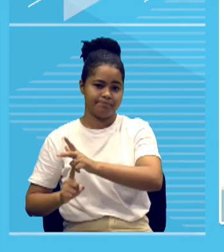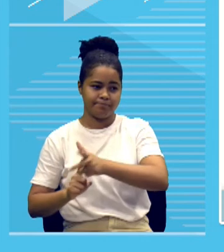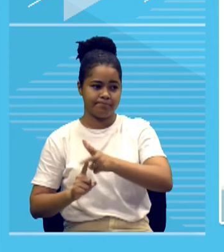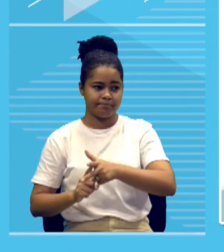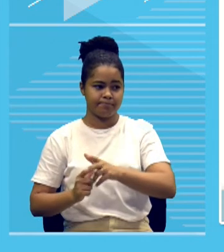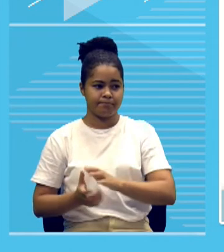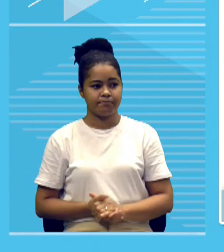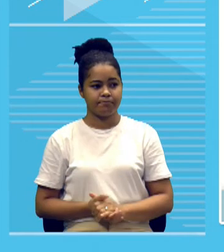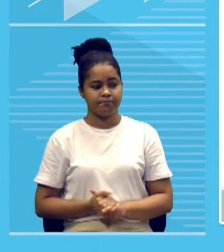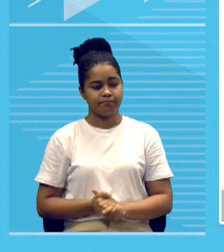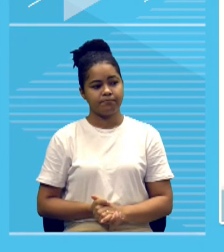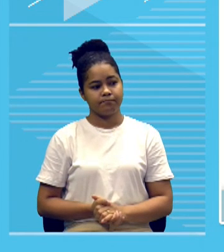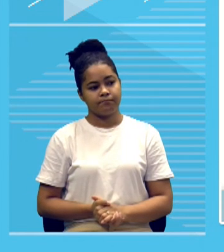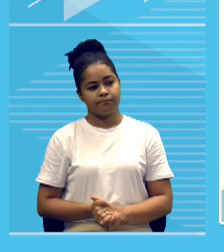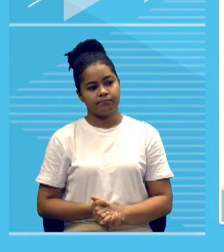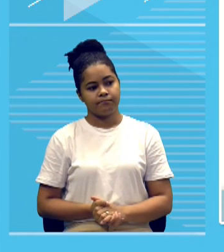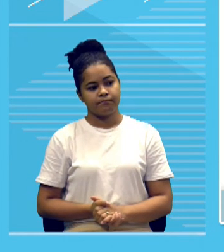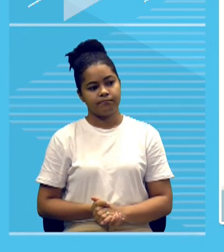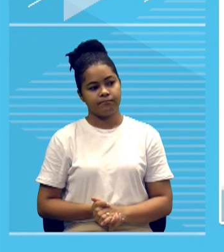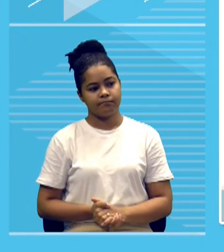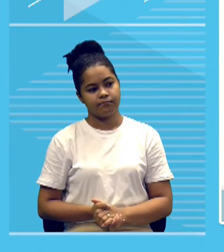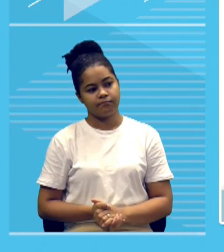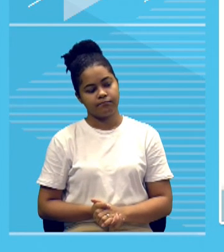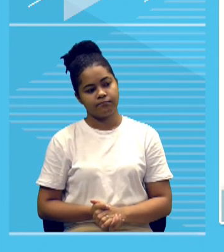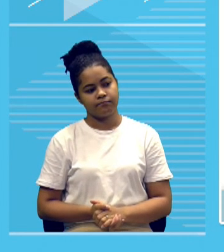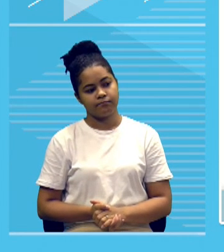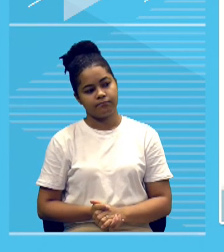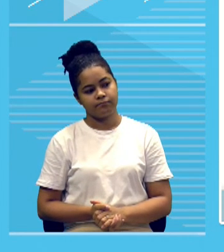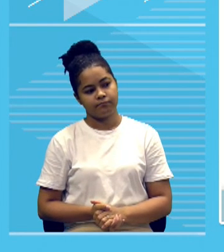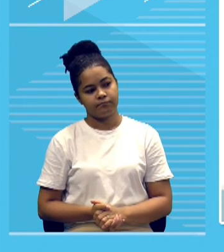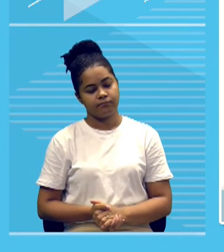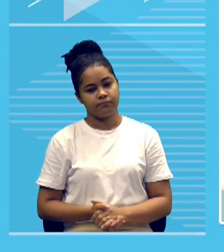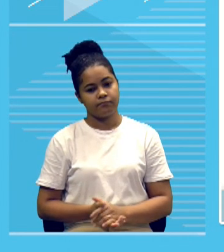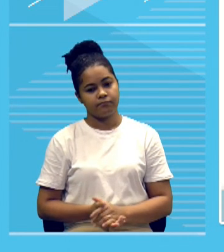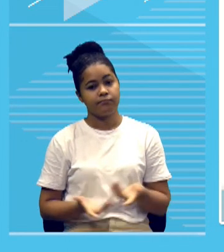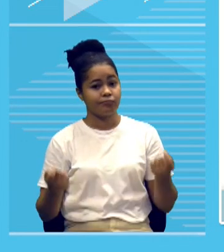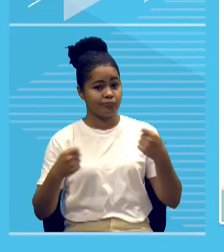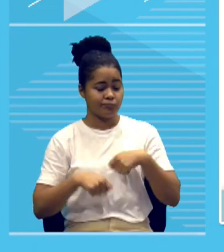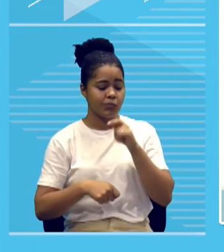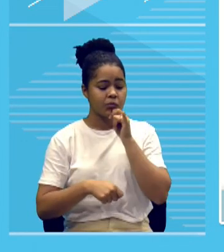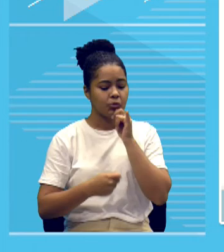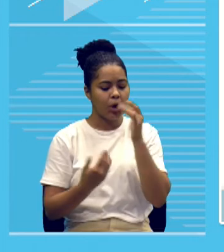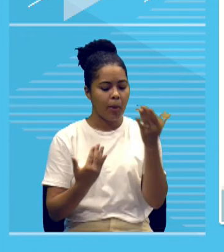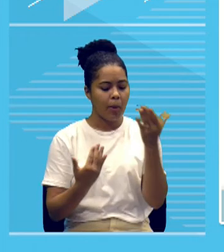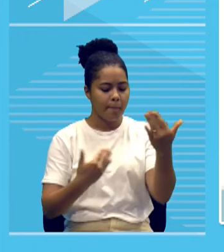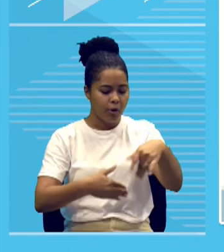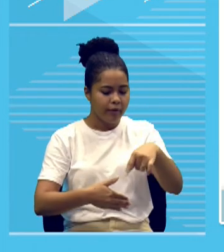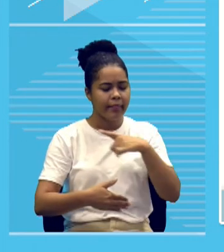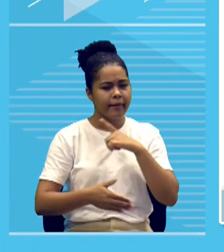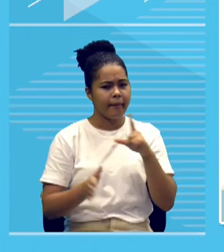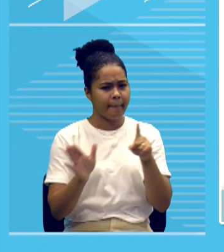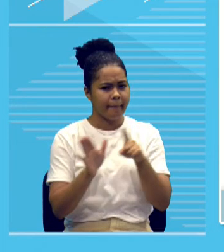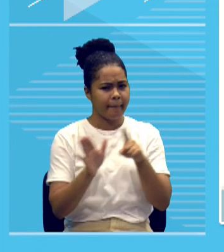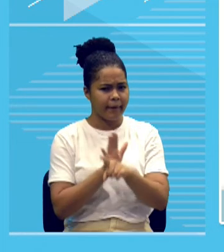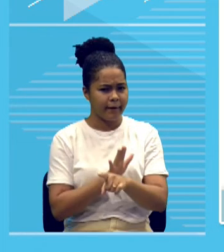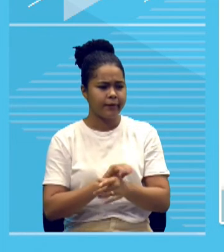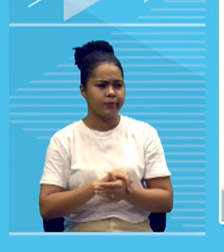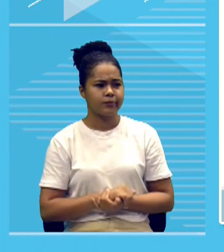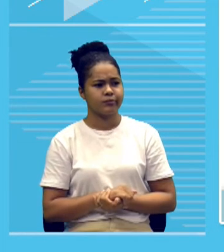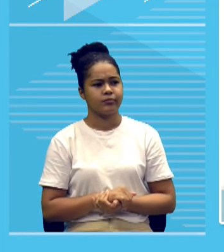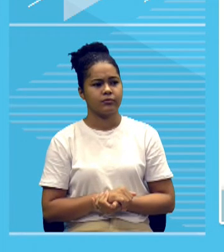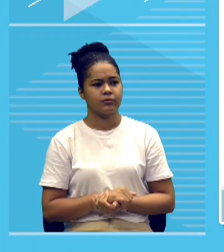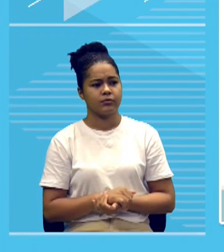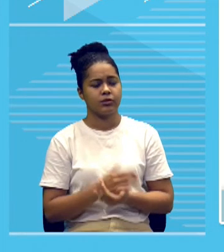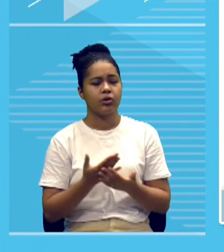grande potencial e pode ser uma questão né quais as duas regiões do Brasil de grande potencial para energia eólica você